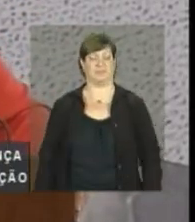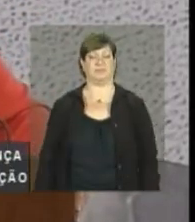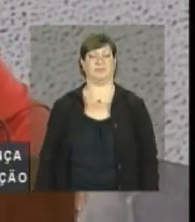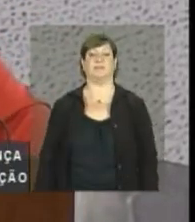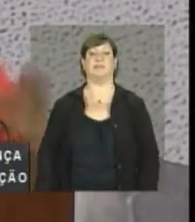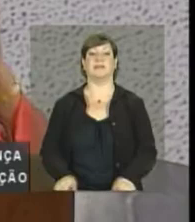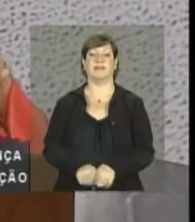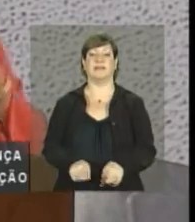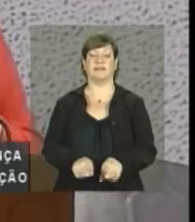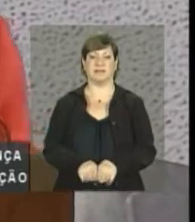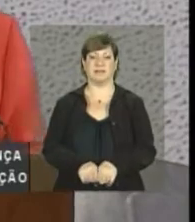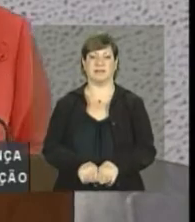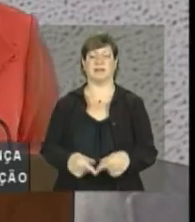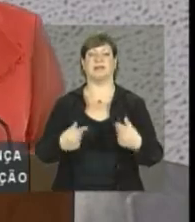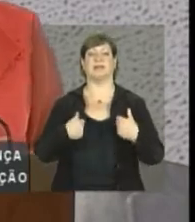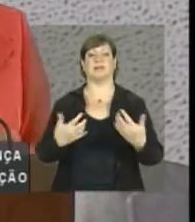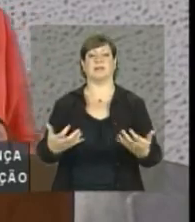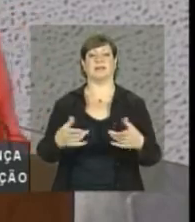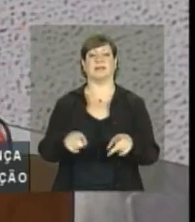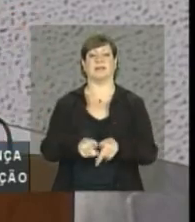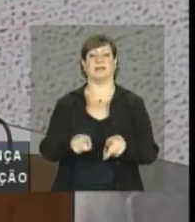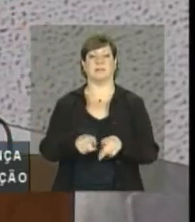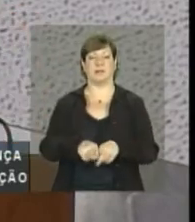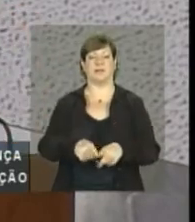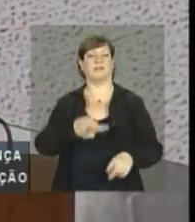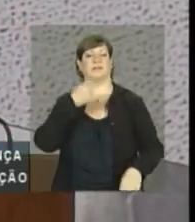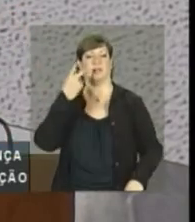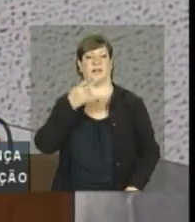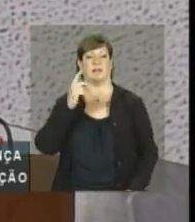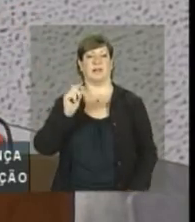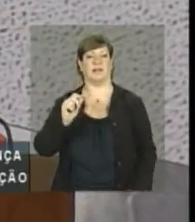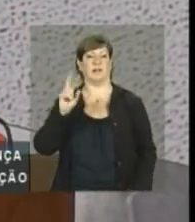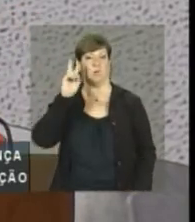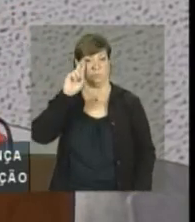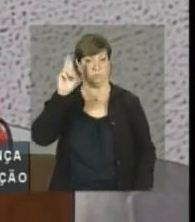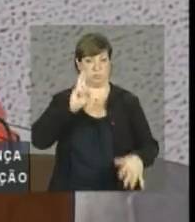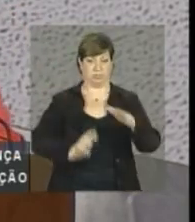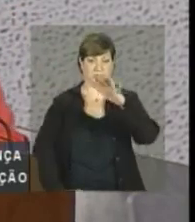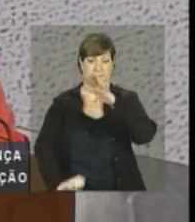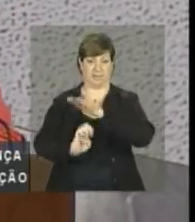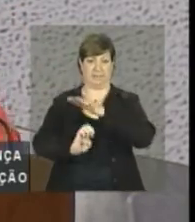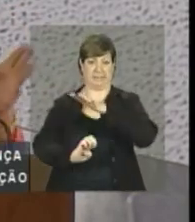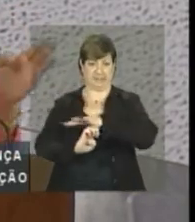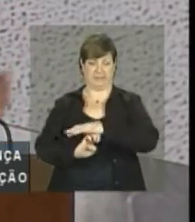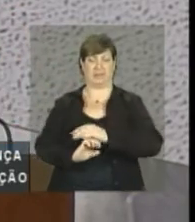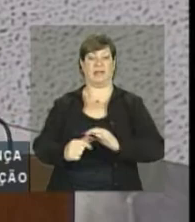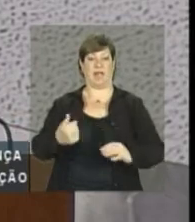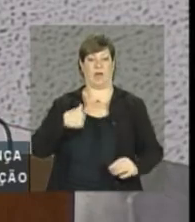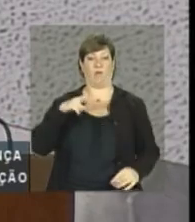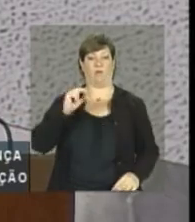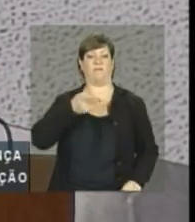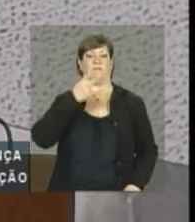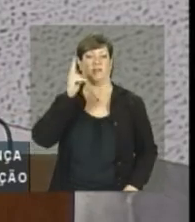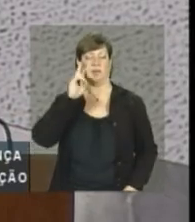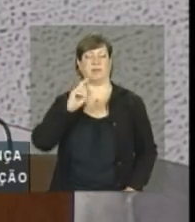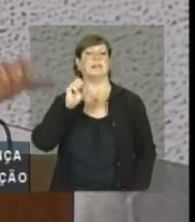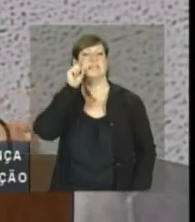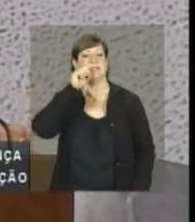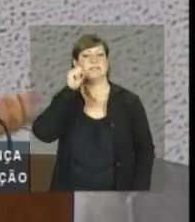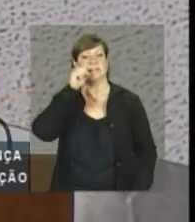E eu queria também destacar os empresários. Eu vou me referir ao